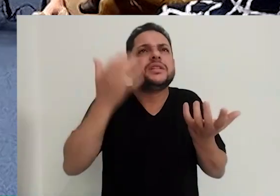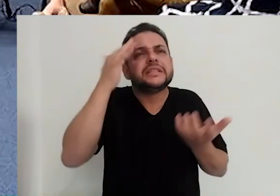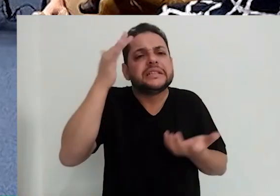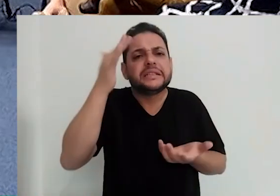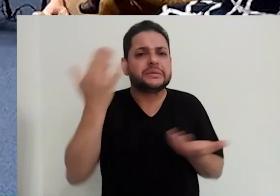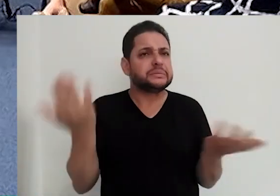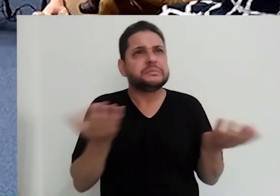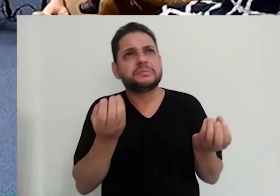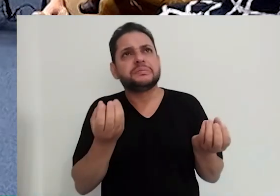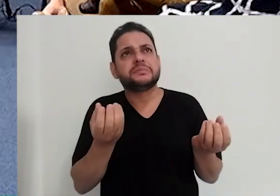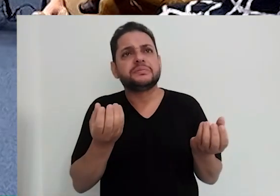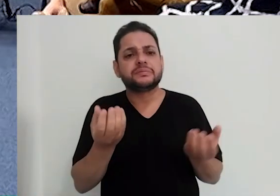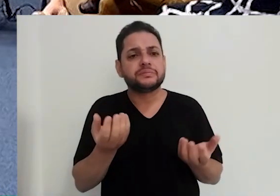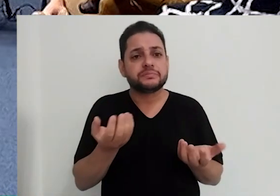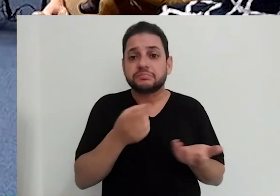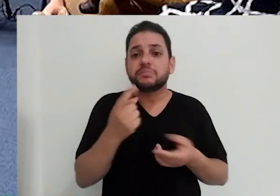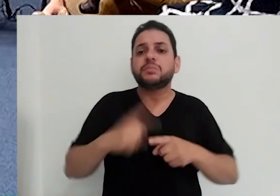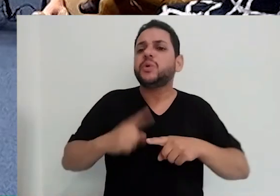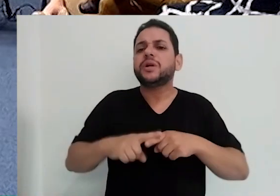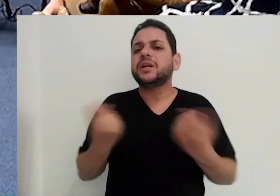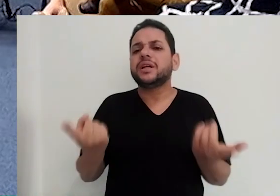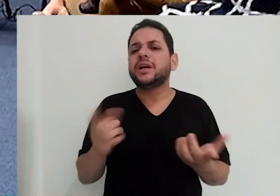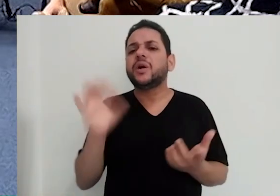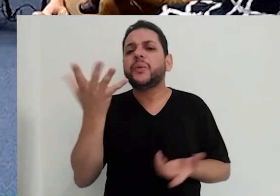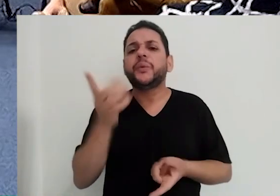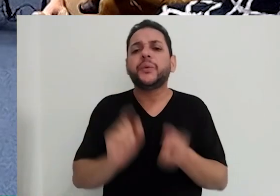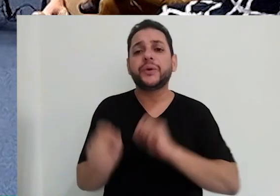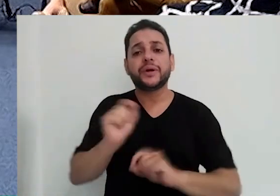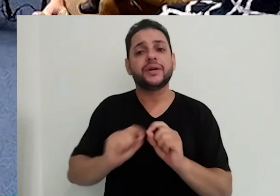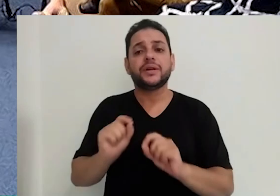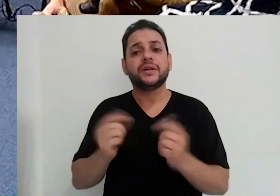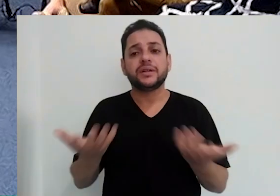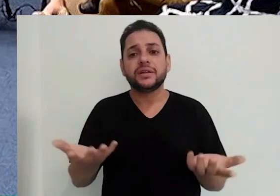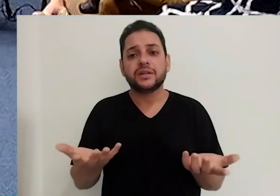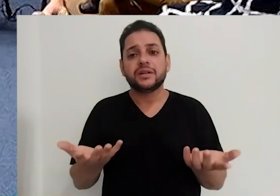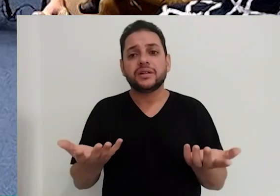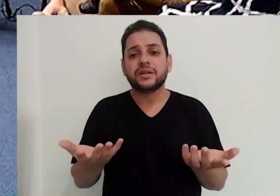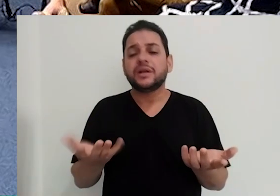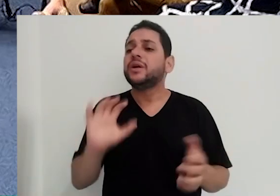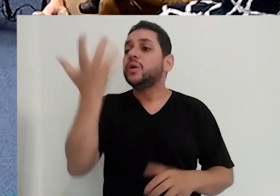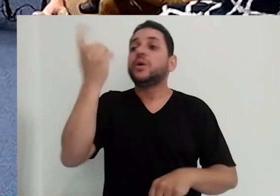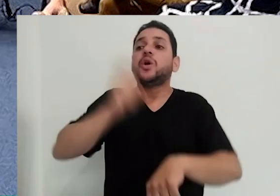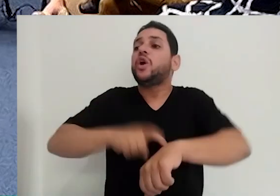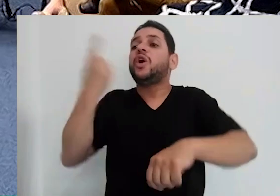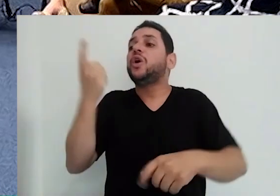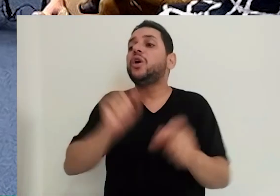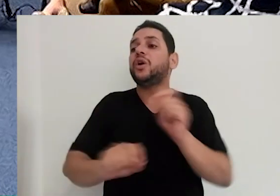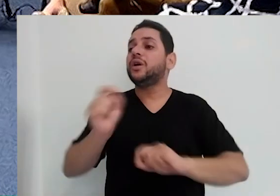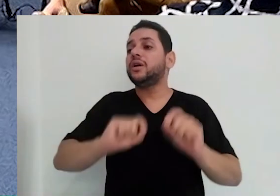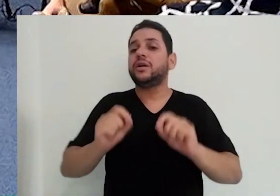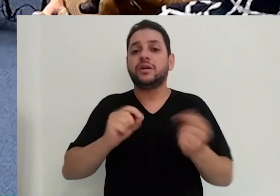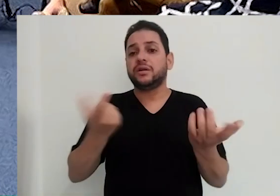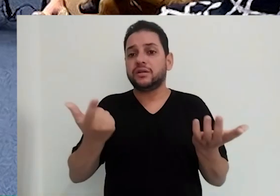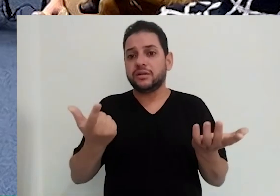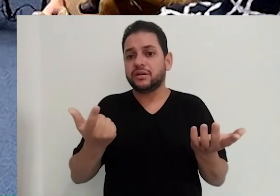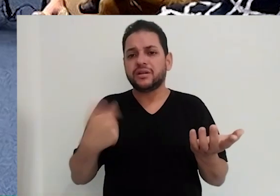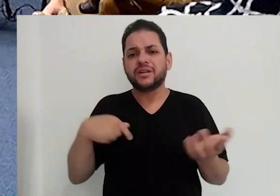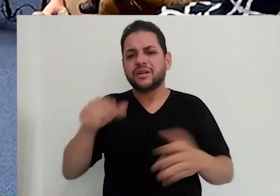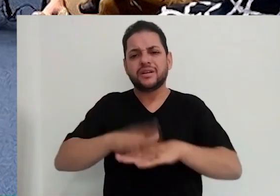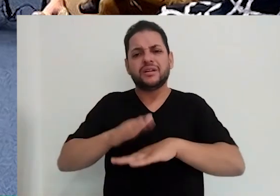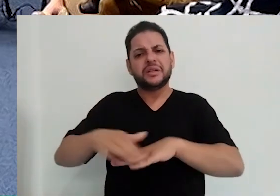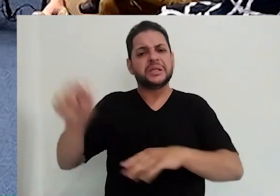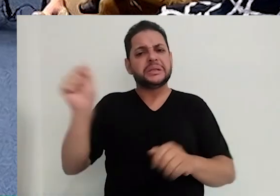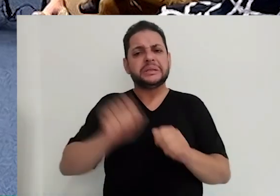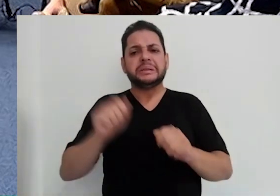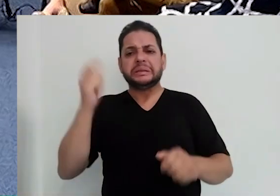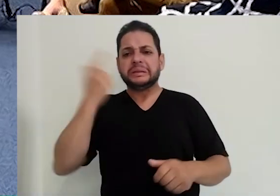Sabe por que que acontece na hora sabe nessa hora que que acontece que o que o cara consegue fazer uma coisa dessas que a gente sabe que tem